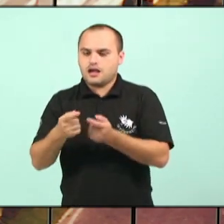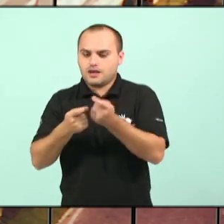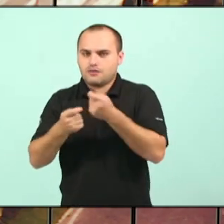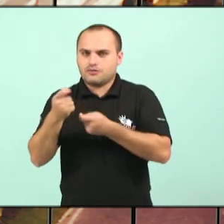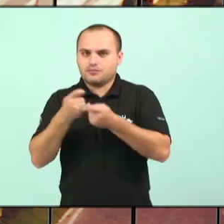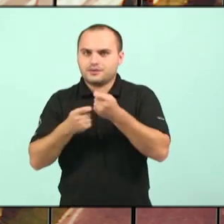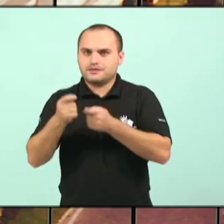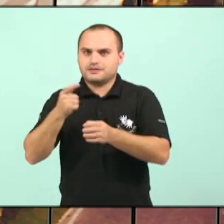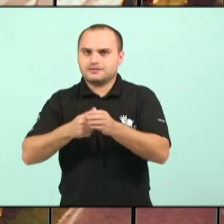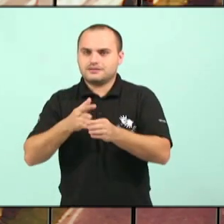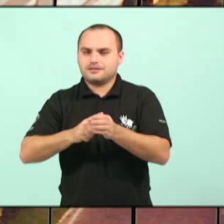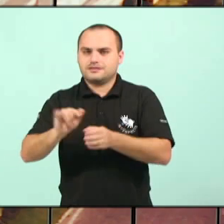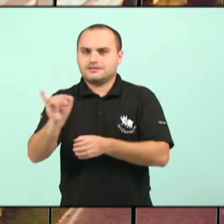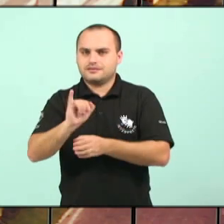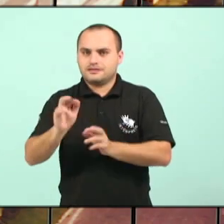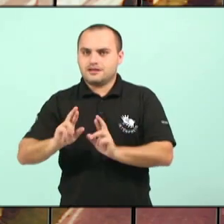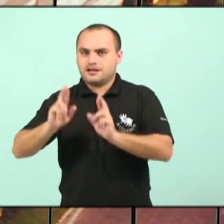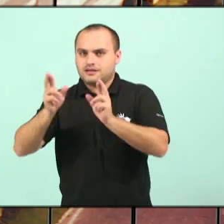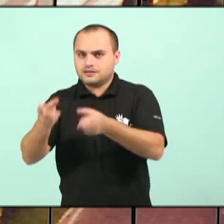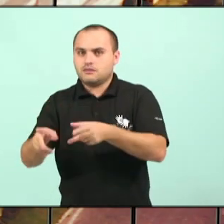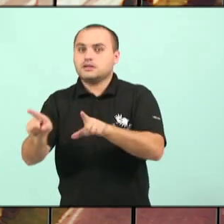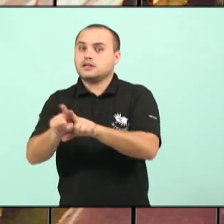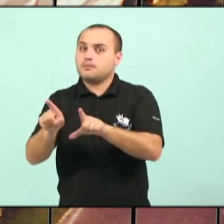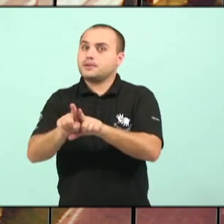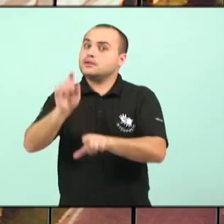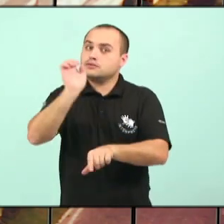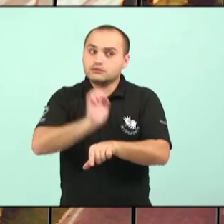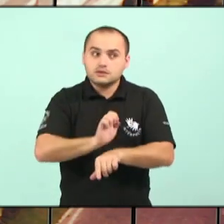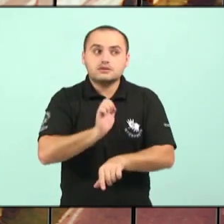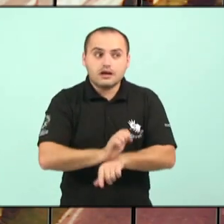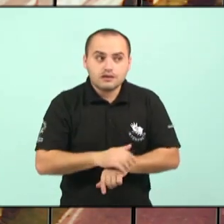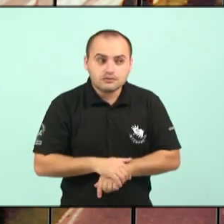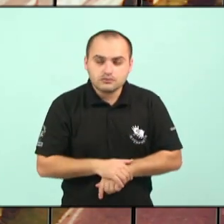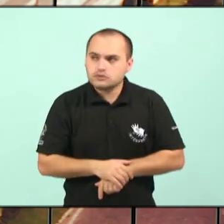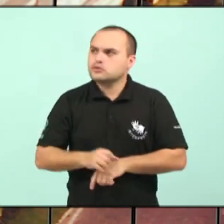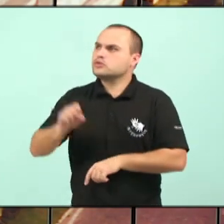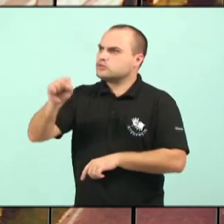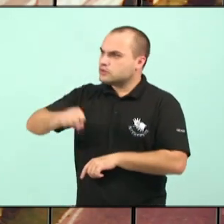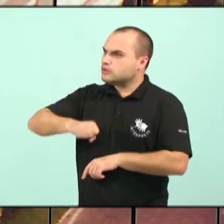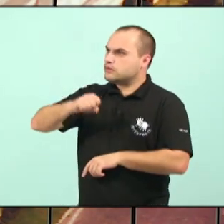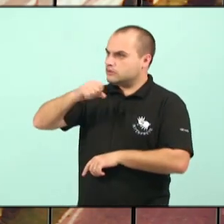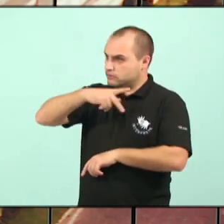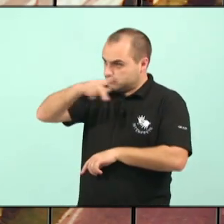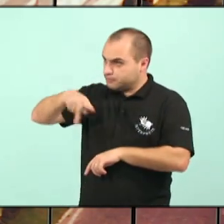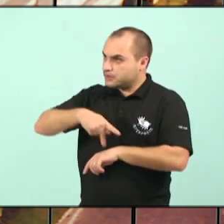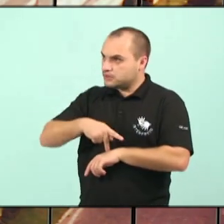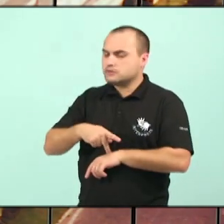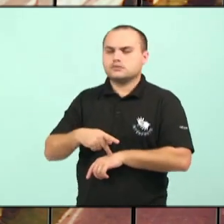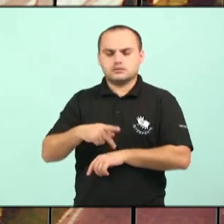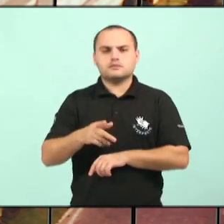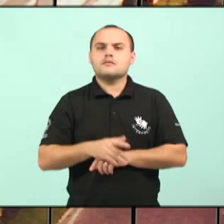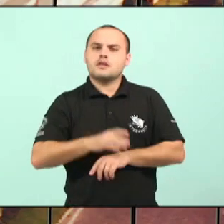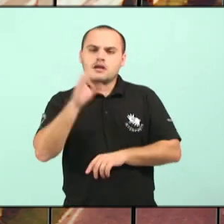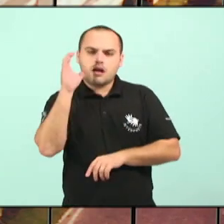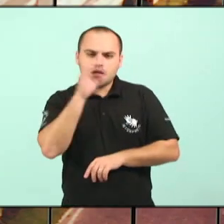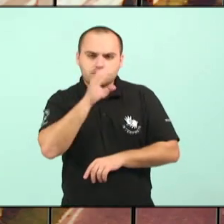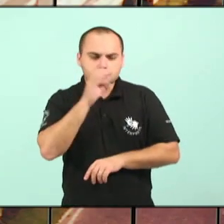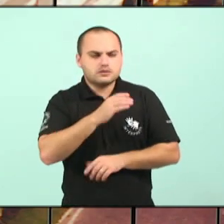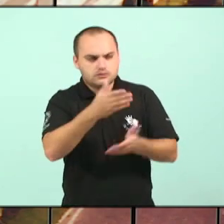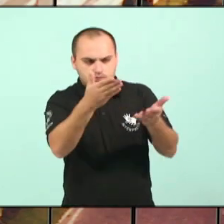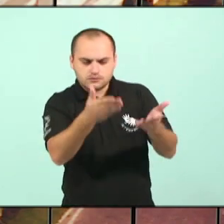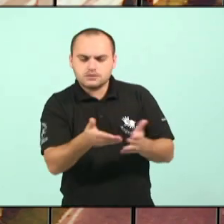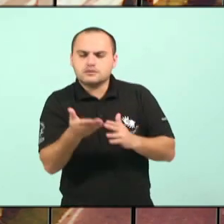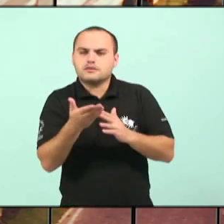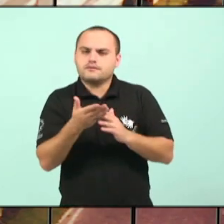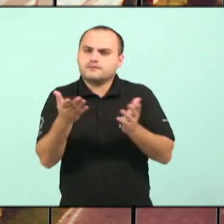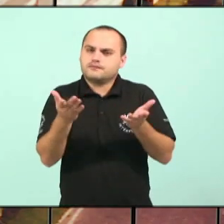nossa cidade, da nossa região e do nosso estado. Nosso país. Do nosso país, com certeza. Então, eu peço licença um instantinho ao senhor